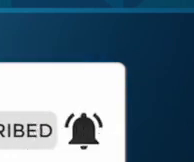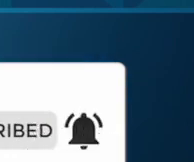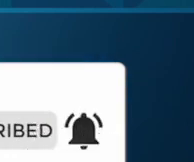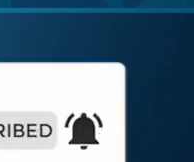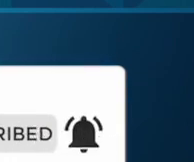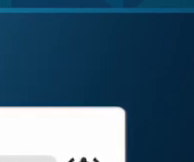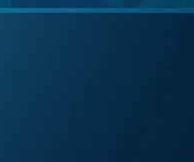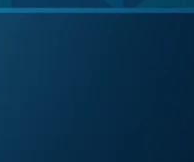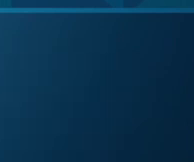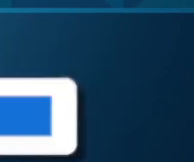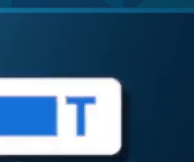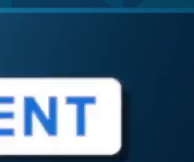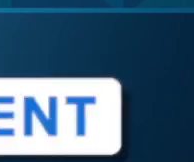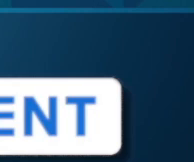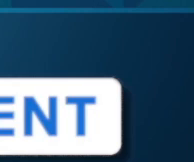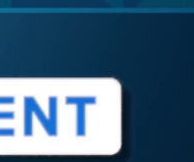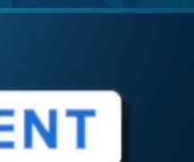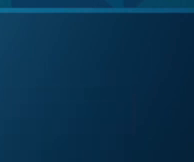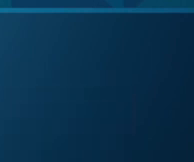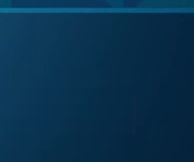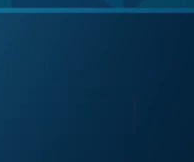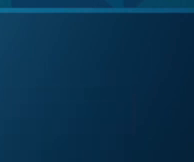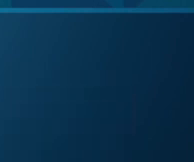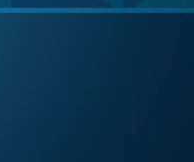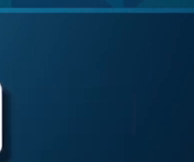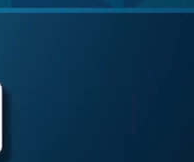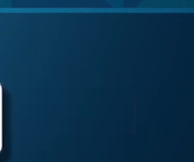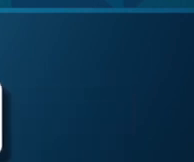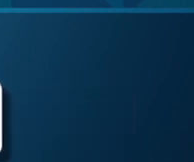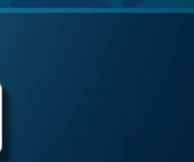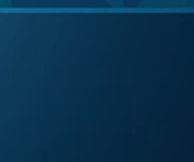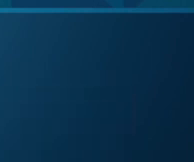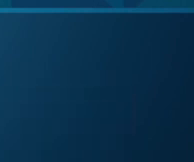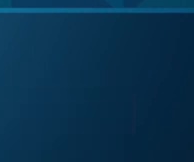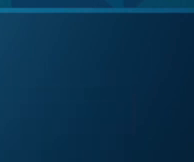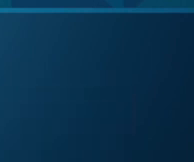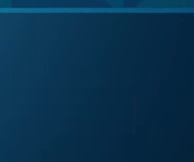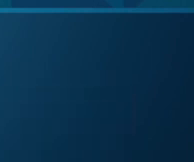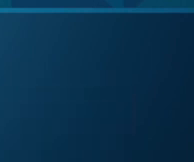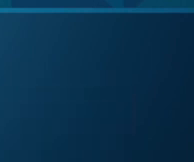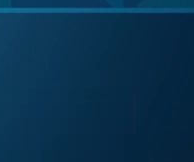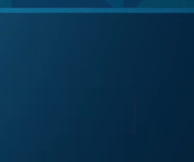butão notificação. Fo comentário no fahetutang ba media social siraseluk.